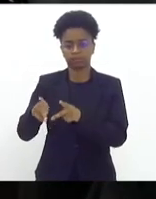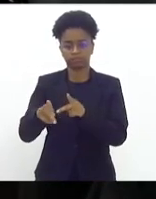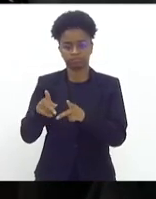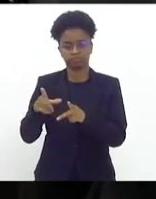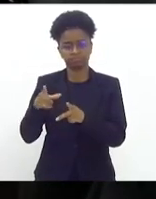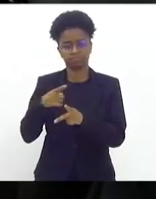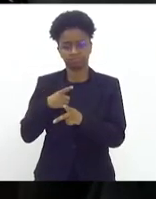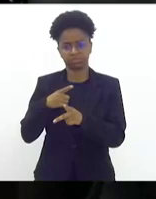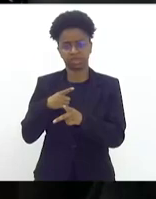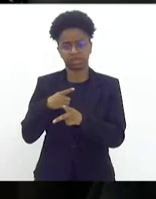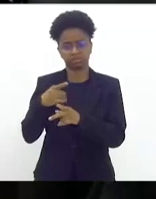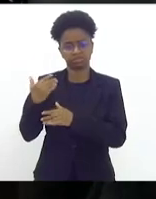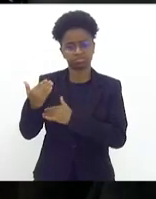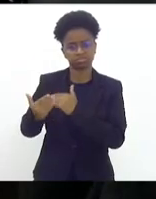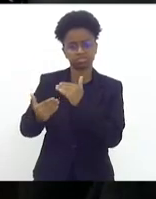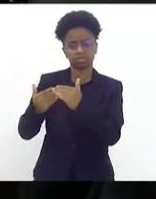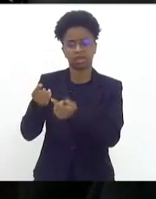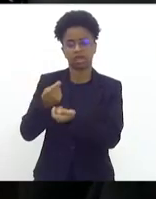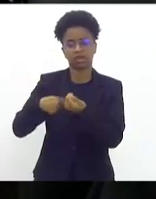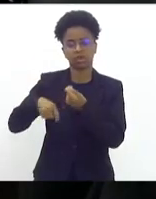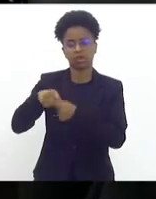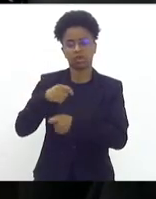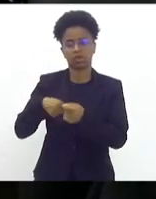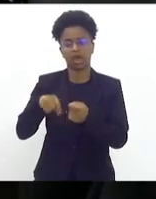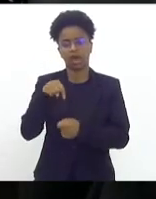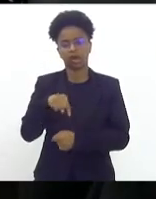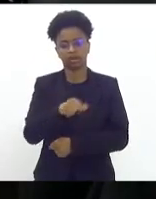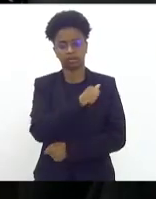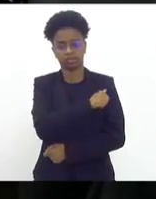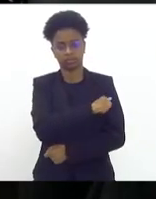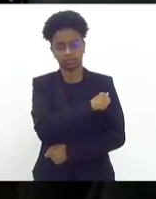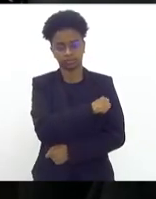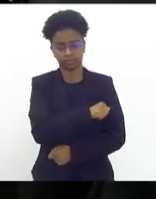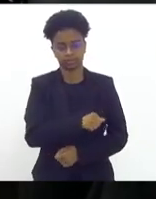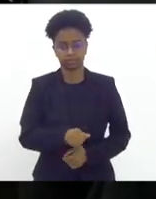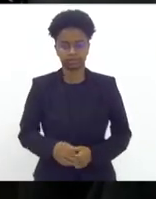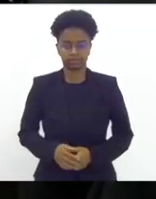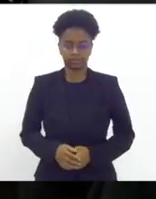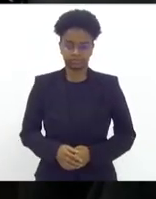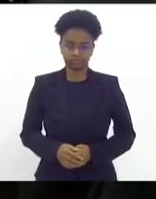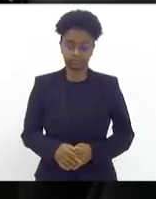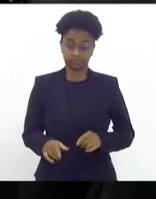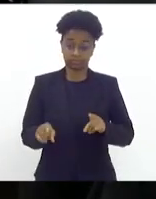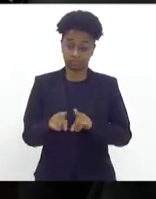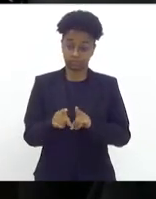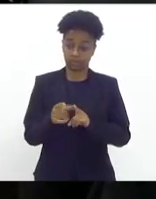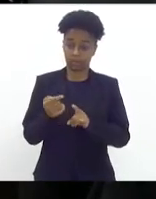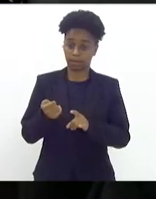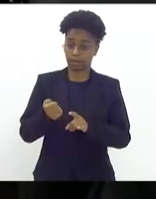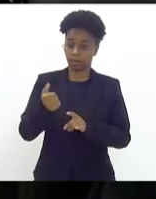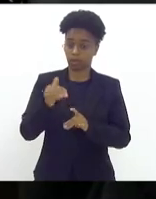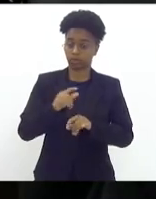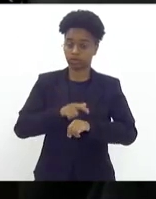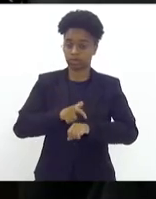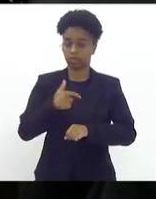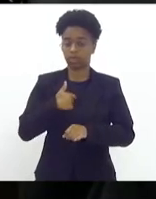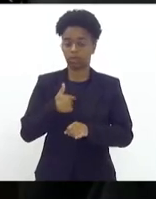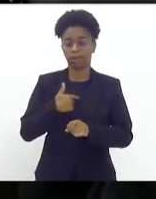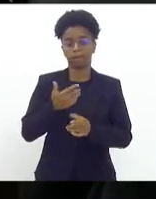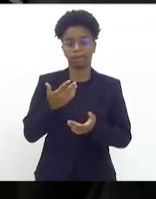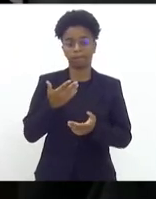significativa do desenvolvimento econômico do nosso Estado. Inclusive, recentemente participei na